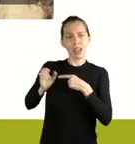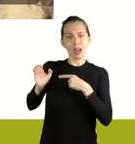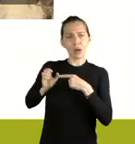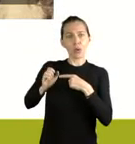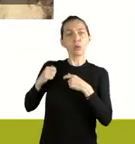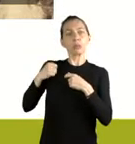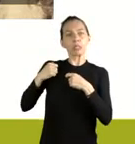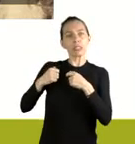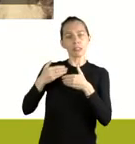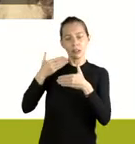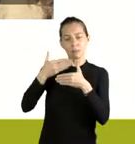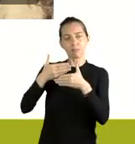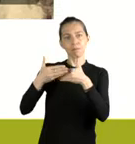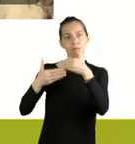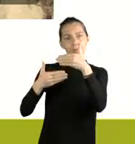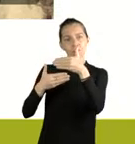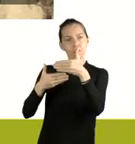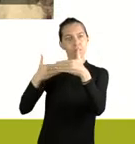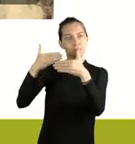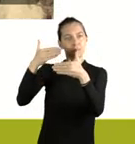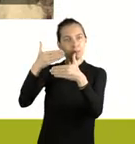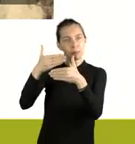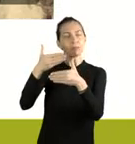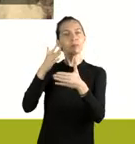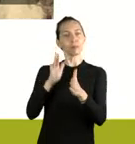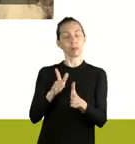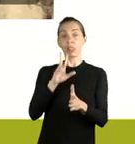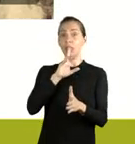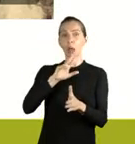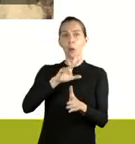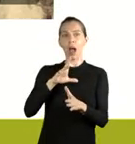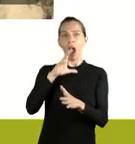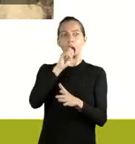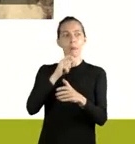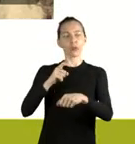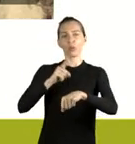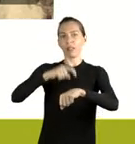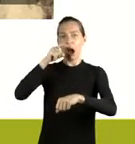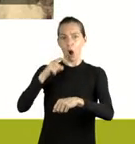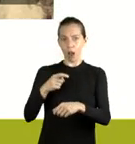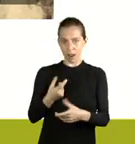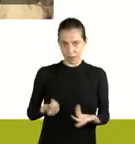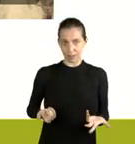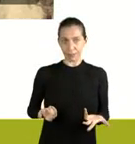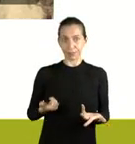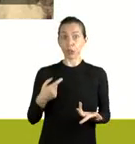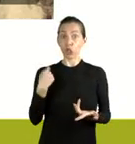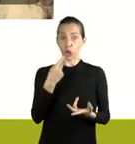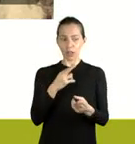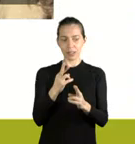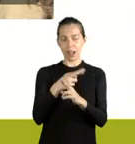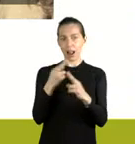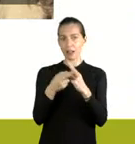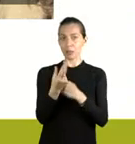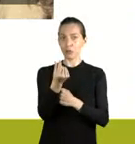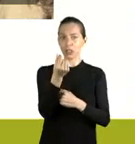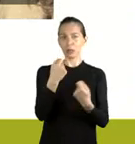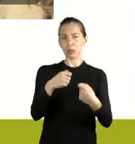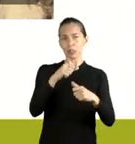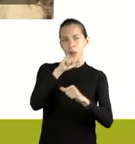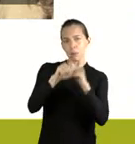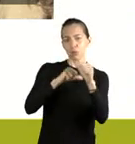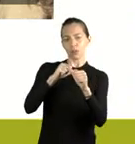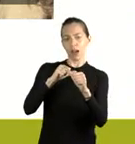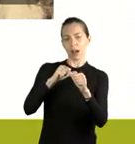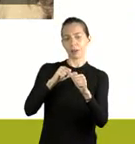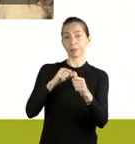construída aos poucos. Né? A gente tem que mudar a nossa relação com o dinheiro aos poucos. Então, hoje, que